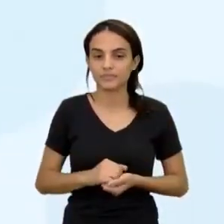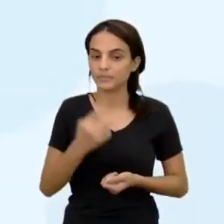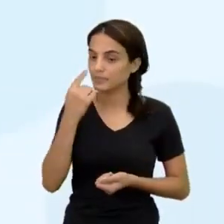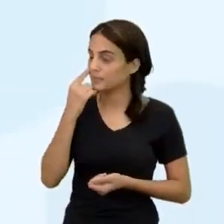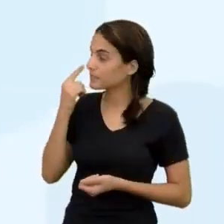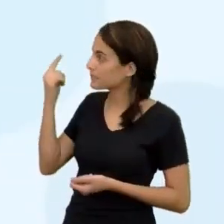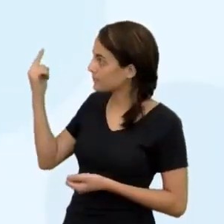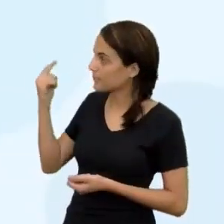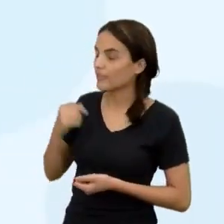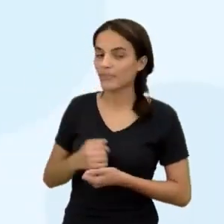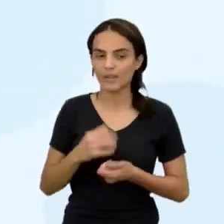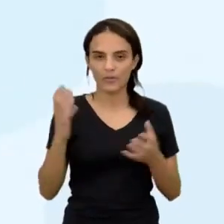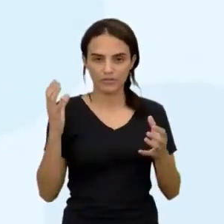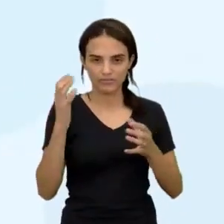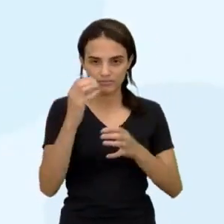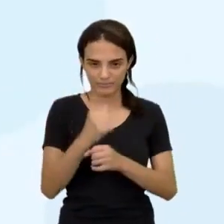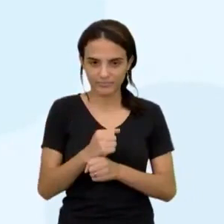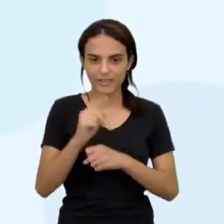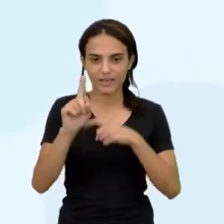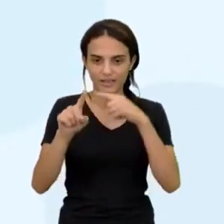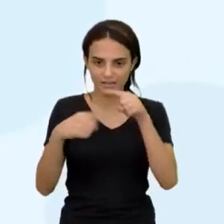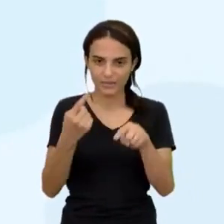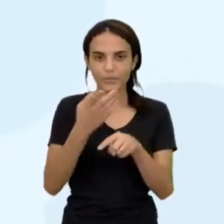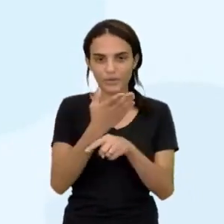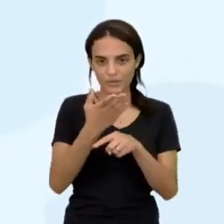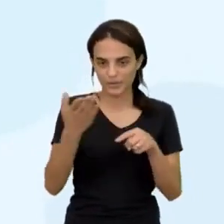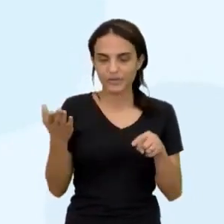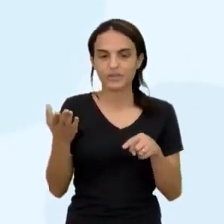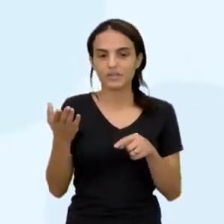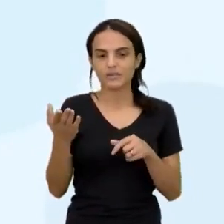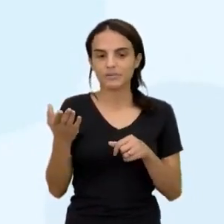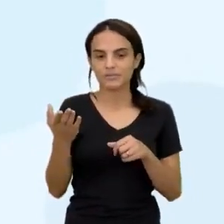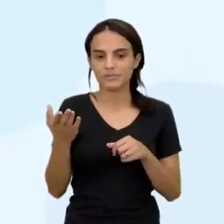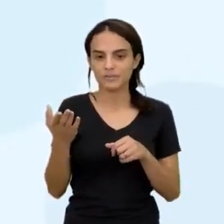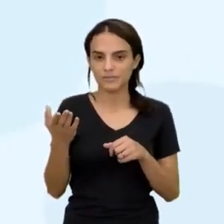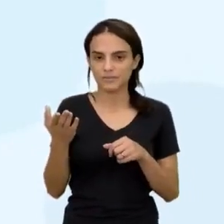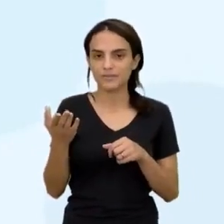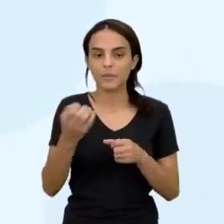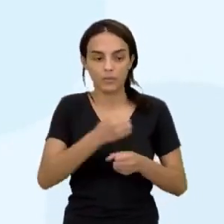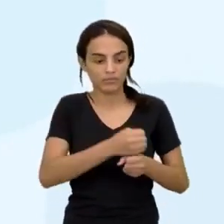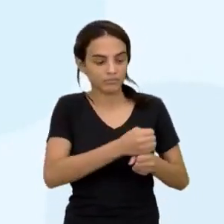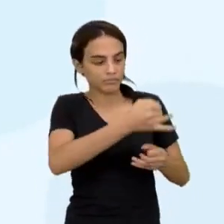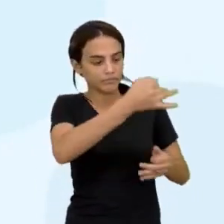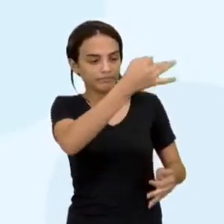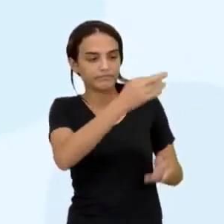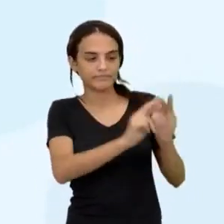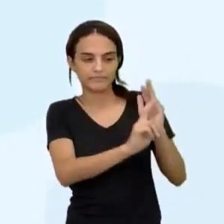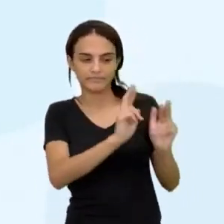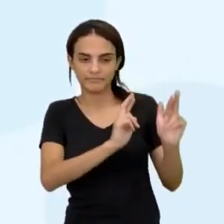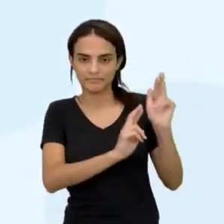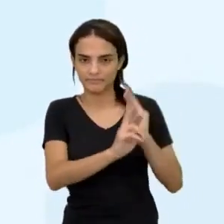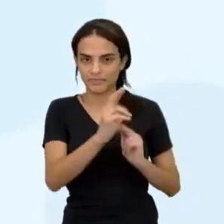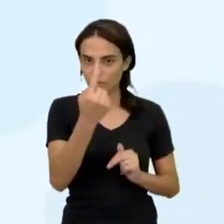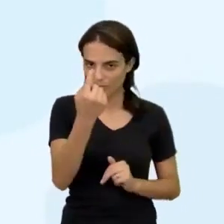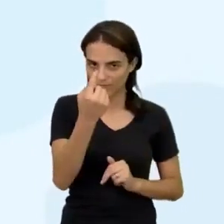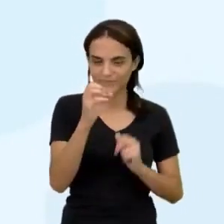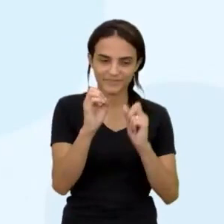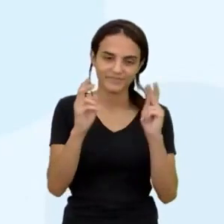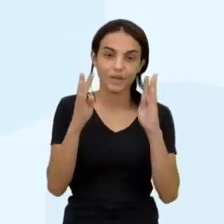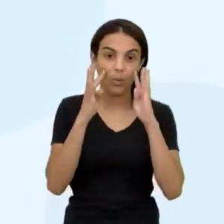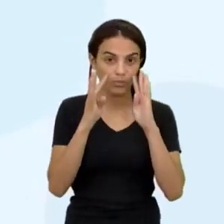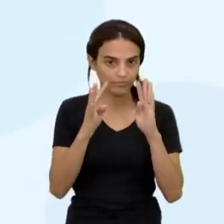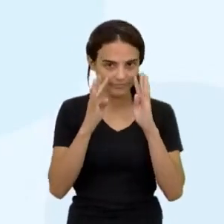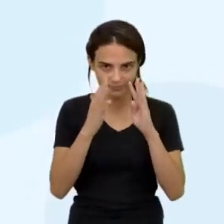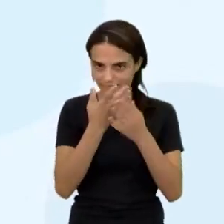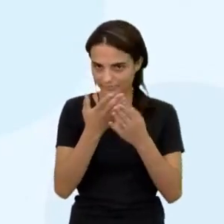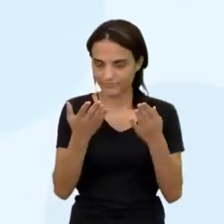fazer este exemplozinho e daqui um pouco vocês vão pro chat e responder uma, tá bom? Presta atenção como eu